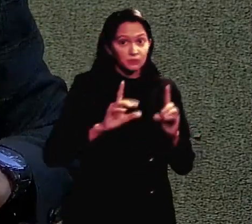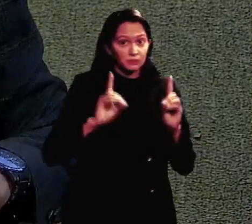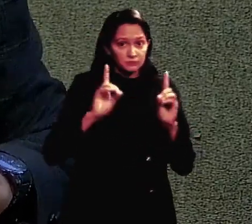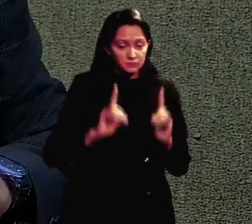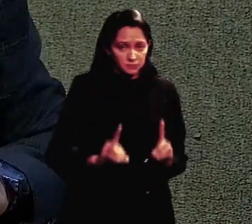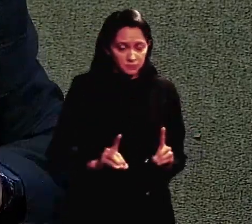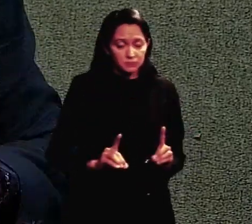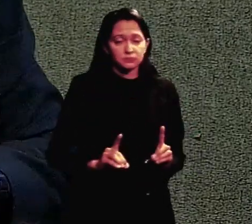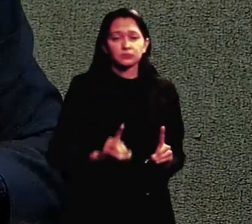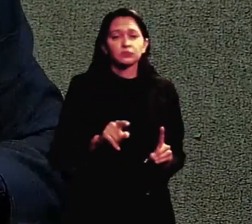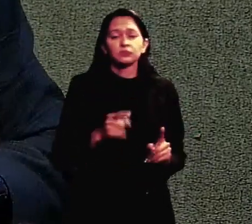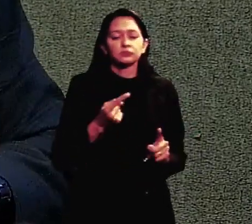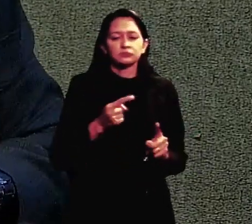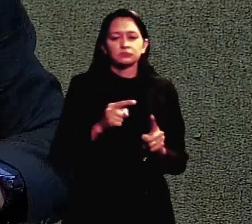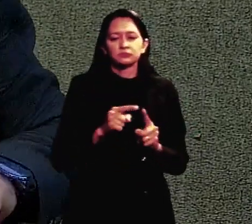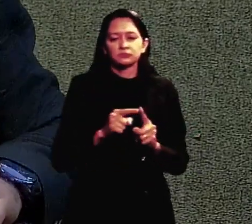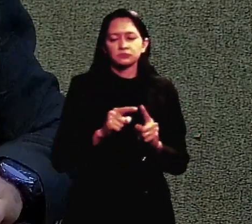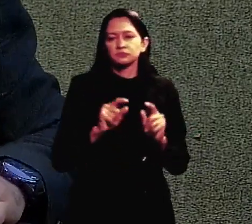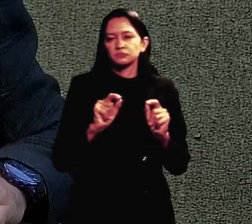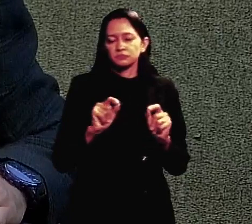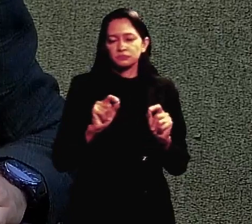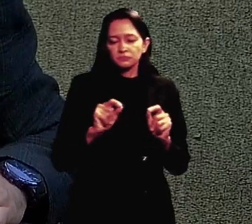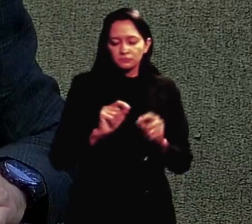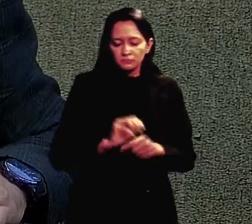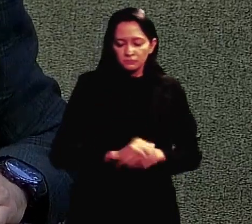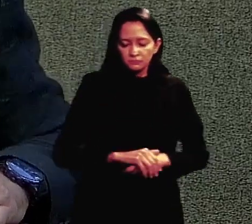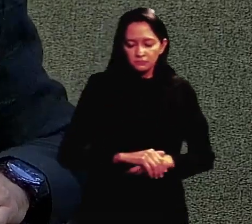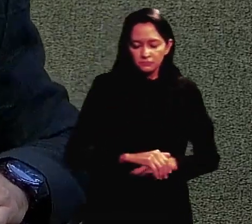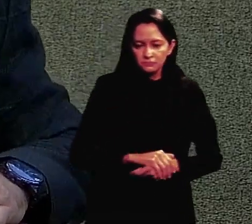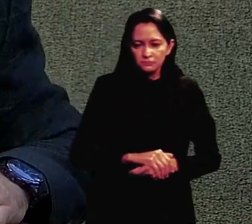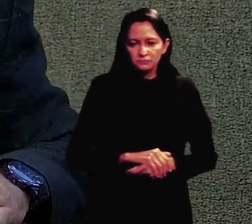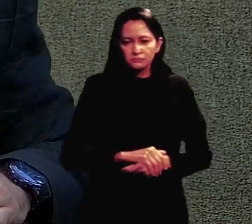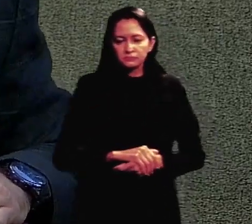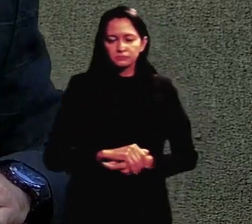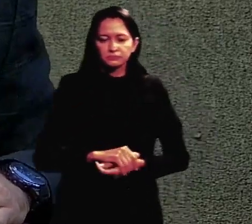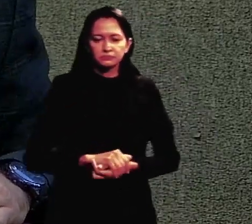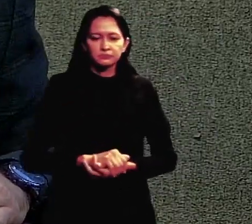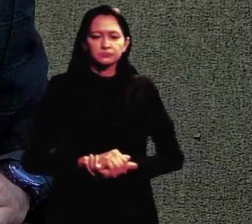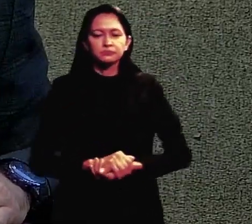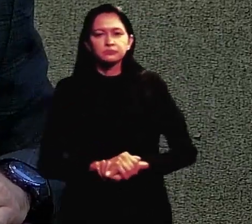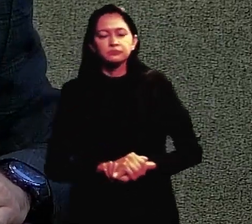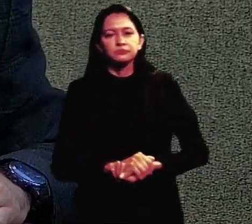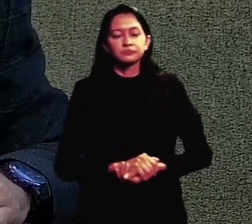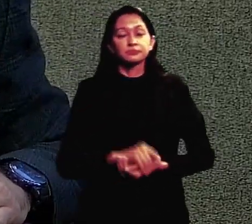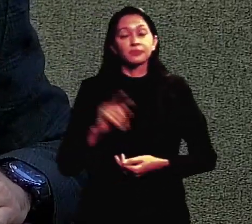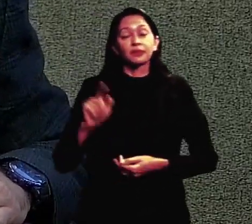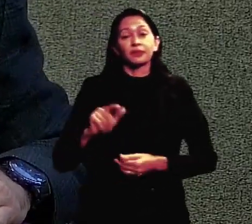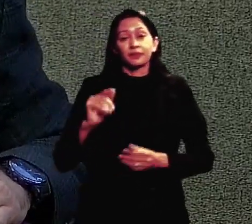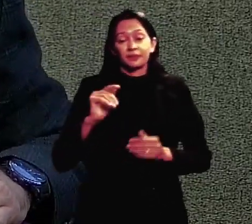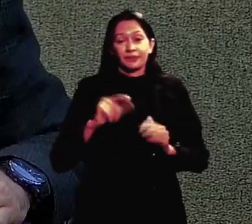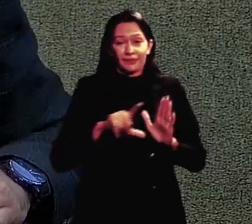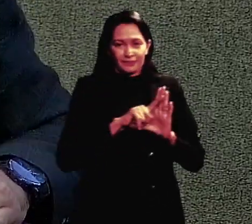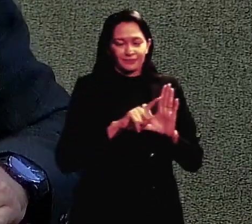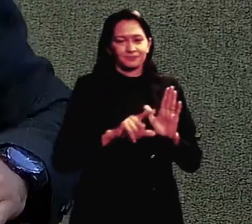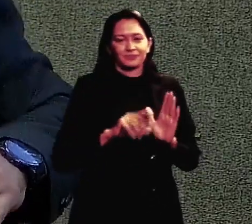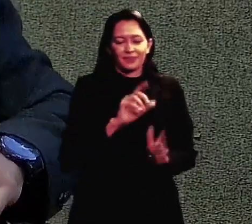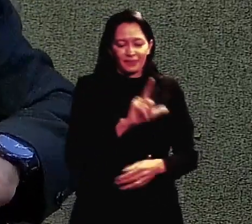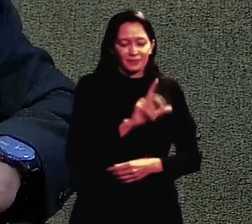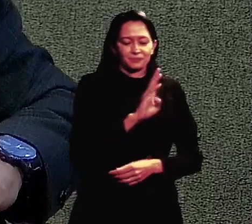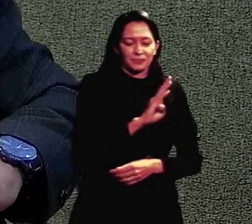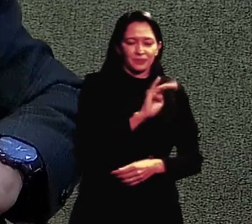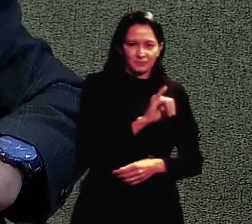visa restabelecer, né, os ditames da Lei Brasileira de Inclusão,